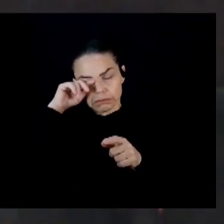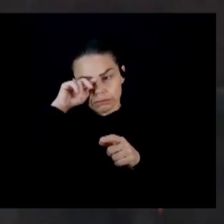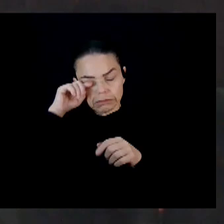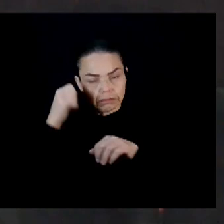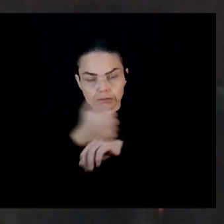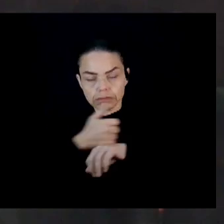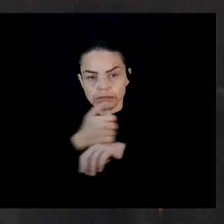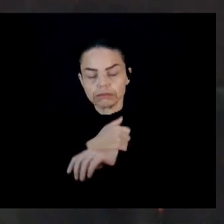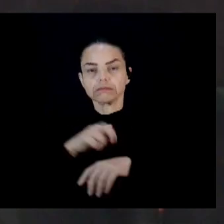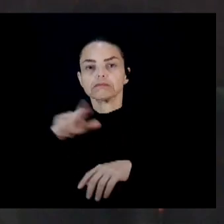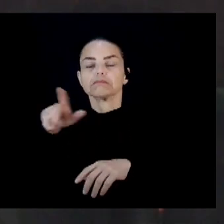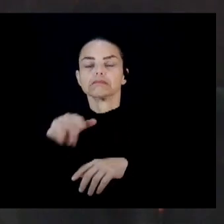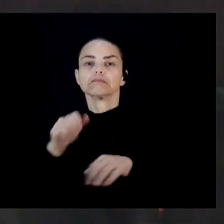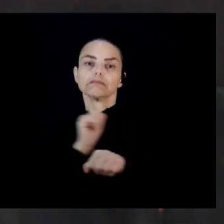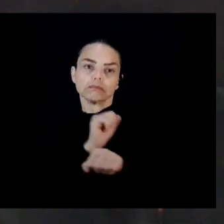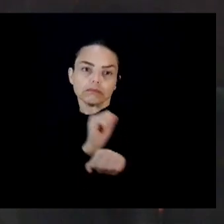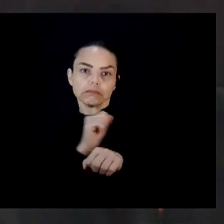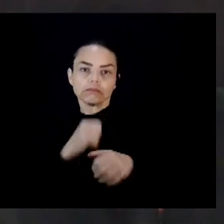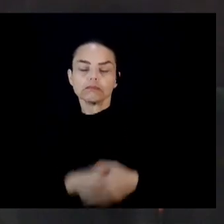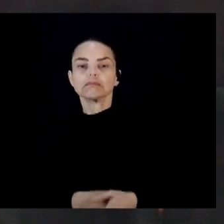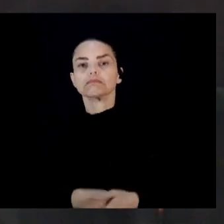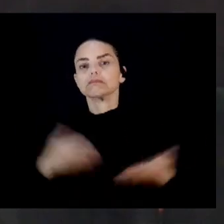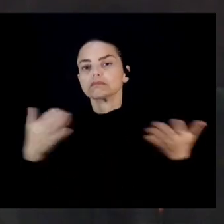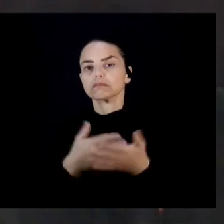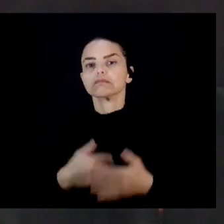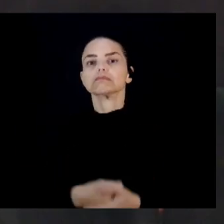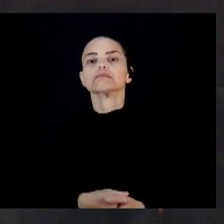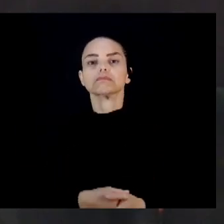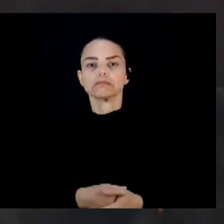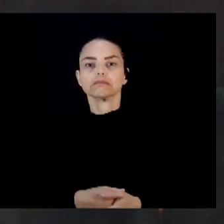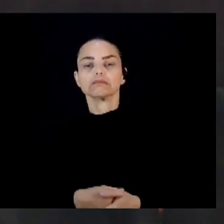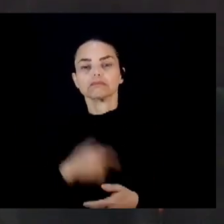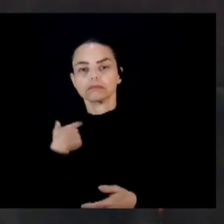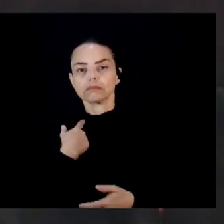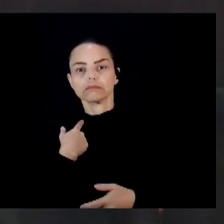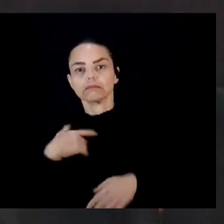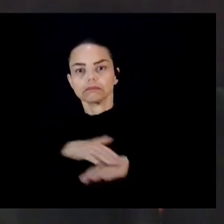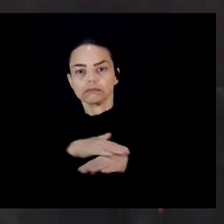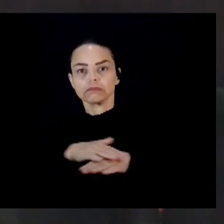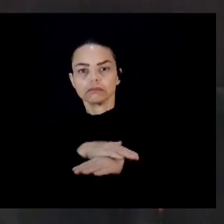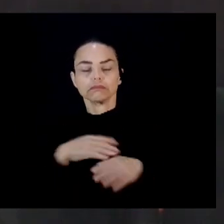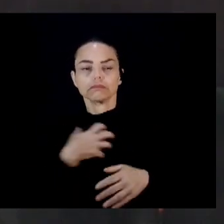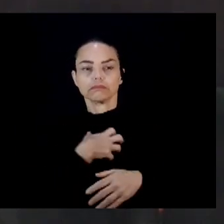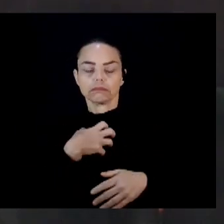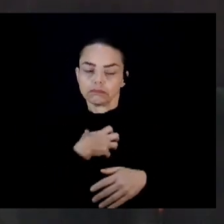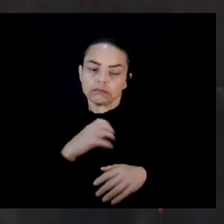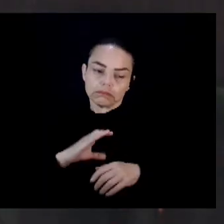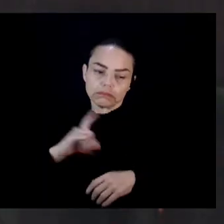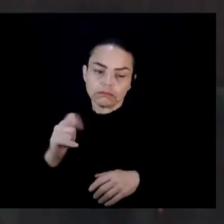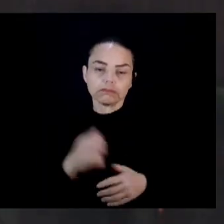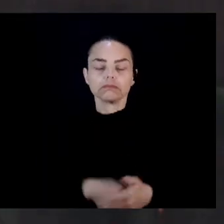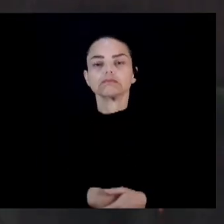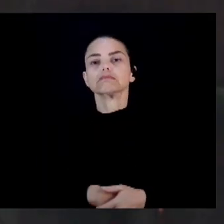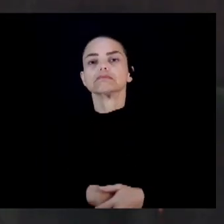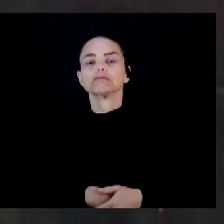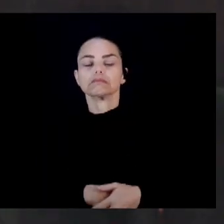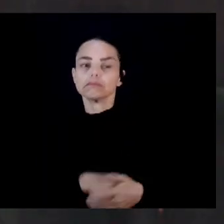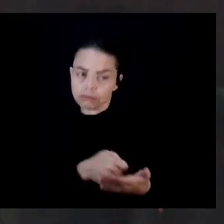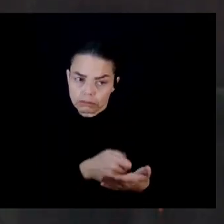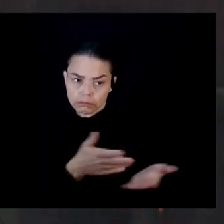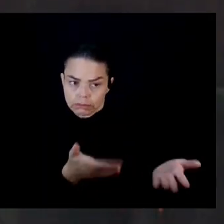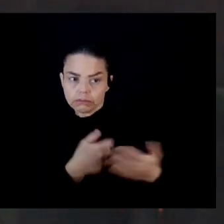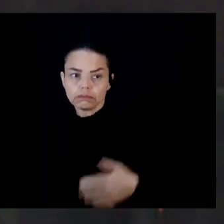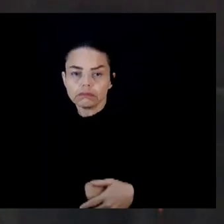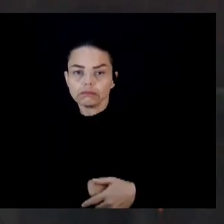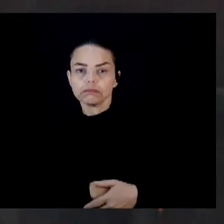te esperando lá, né? E ela vai ali, né, do jeito dela, claro, mas ela vai te cobrar de